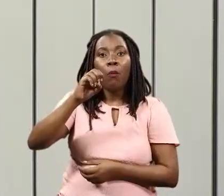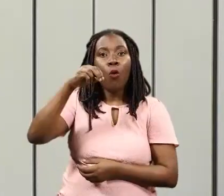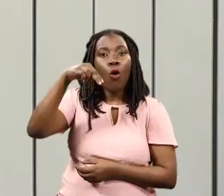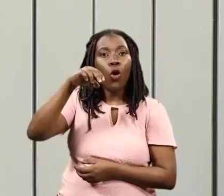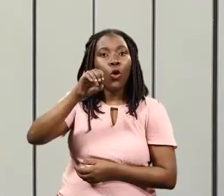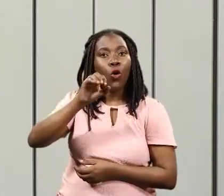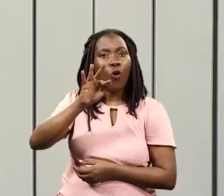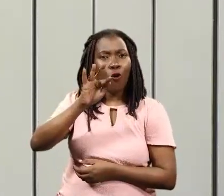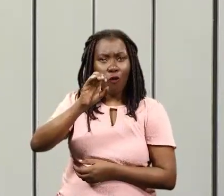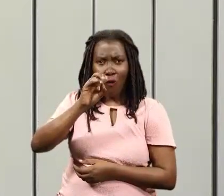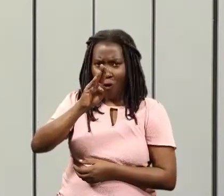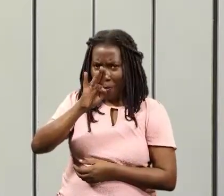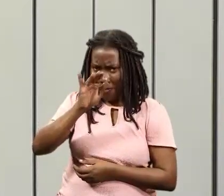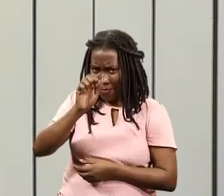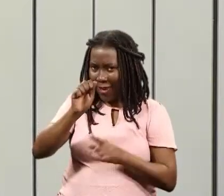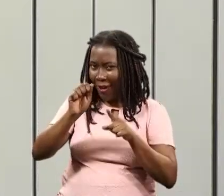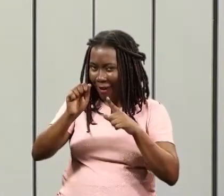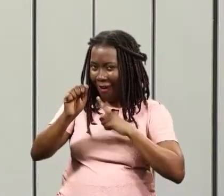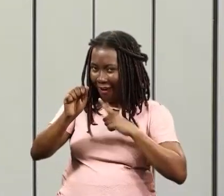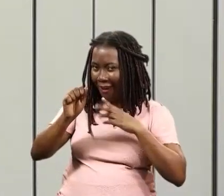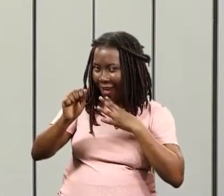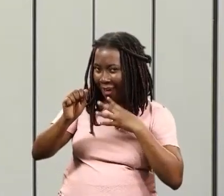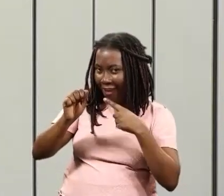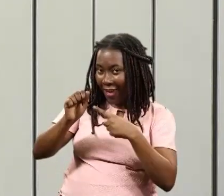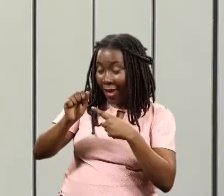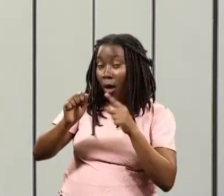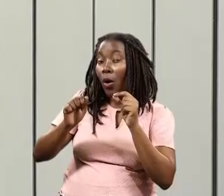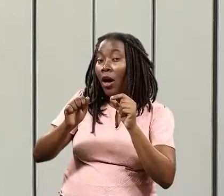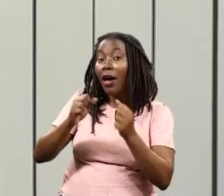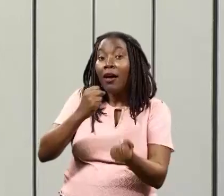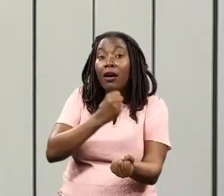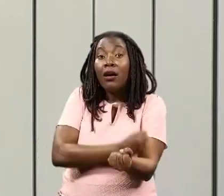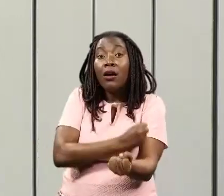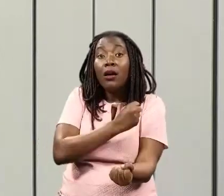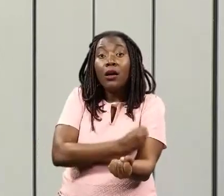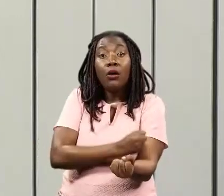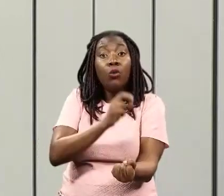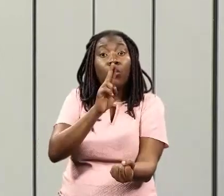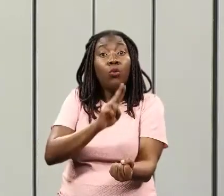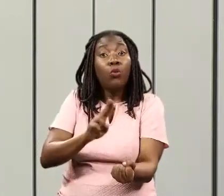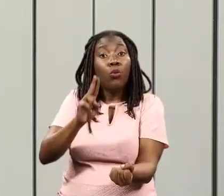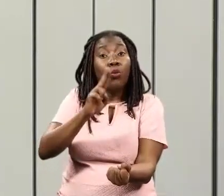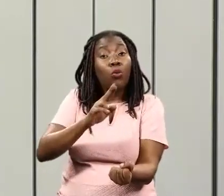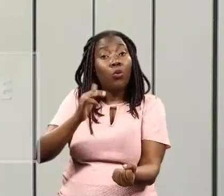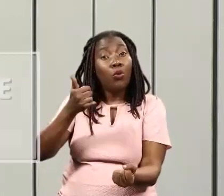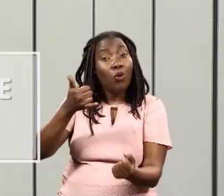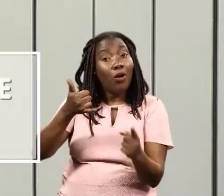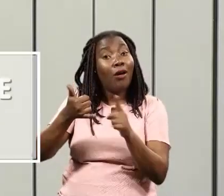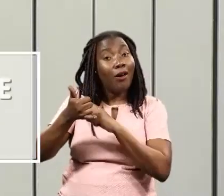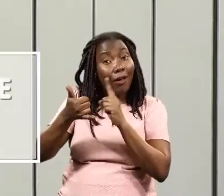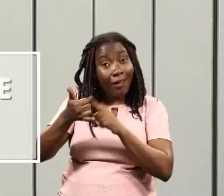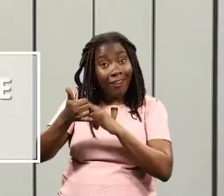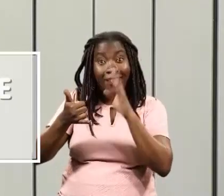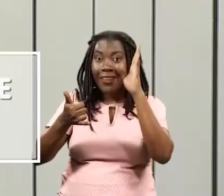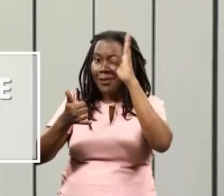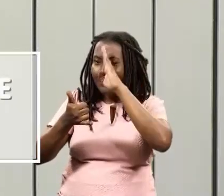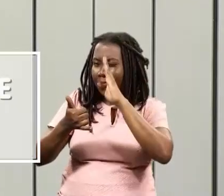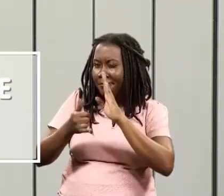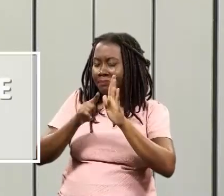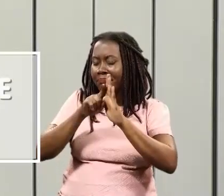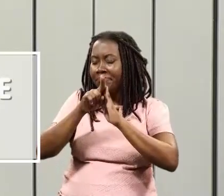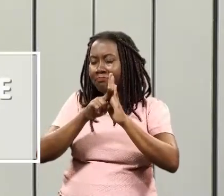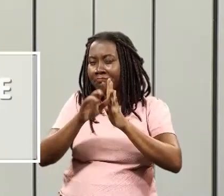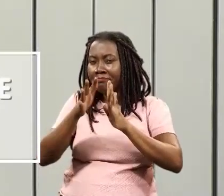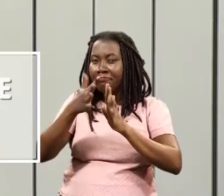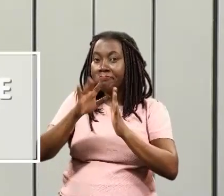monofobia. Você tem isso, né? Sabe o que é? O vício no uso do celular. No Brasil, estimativas